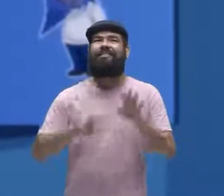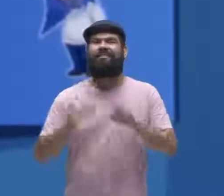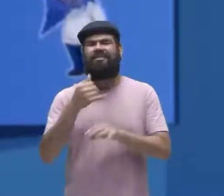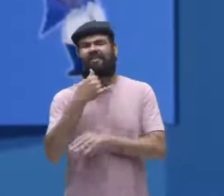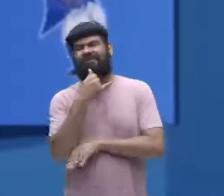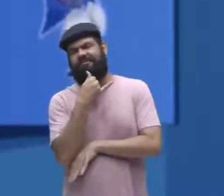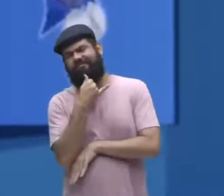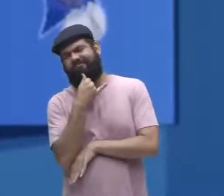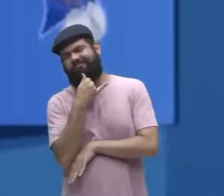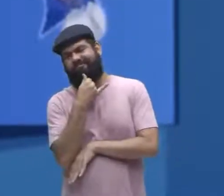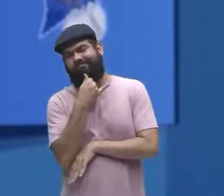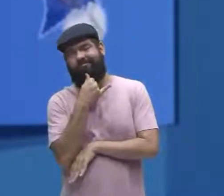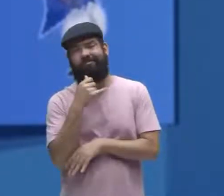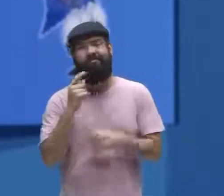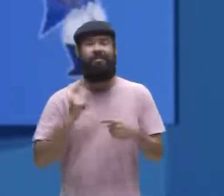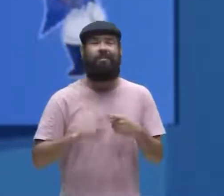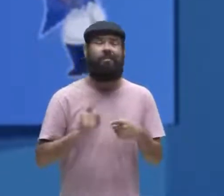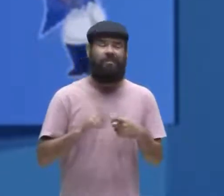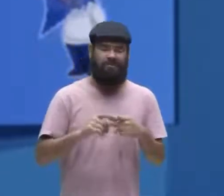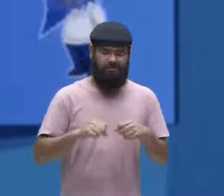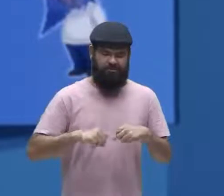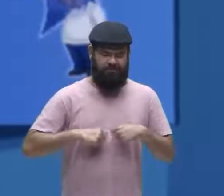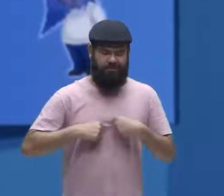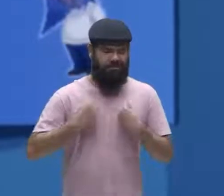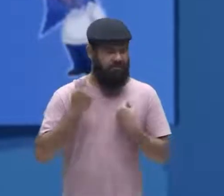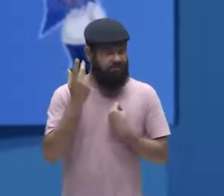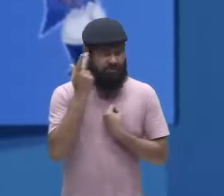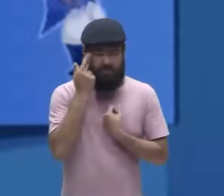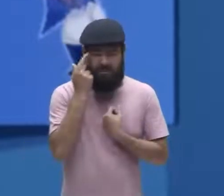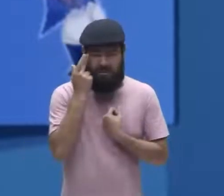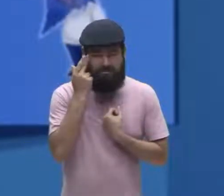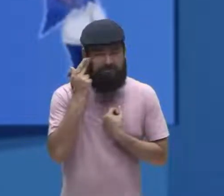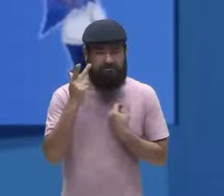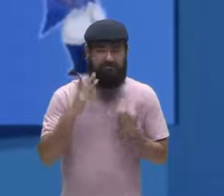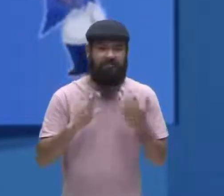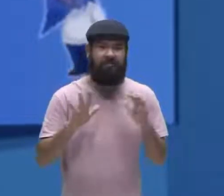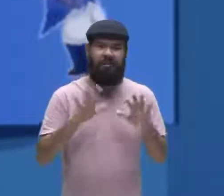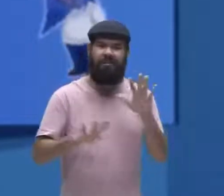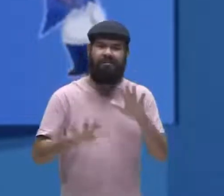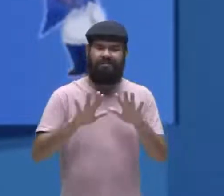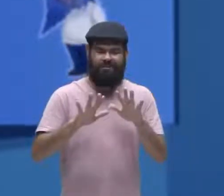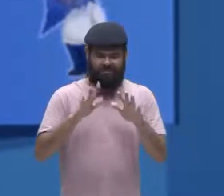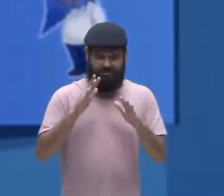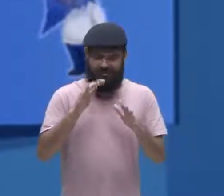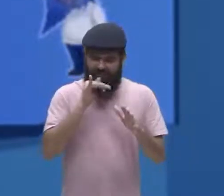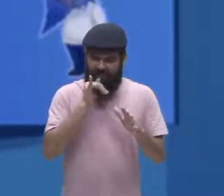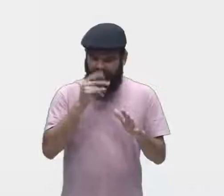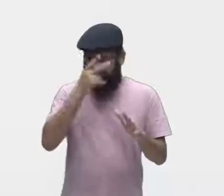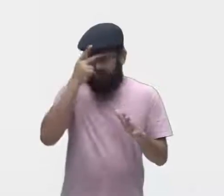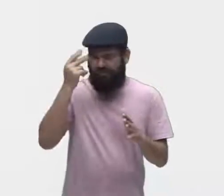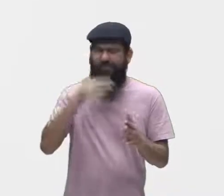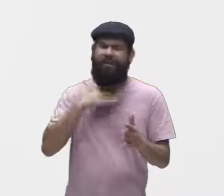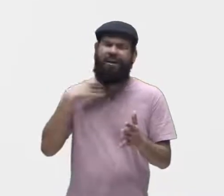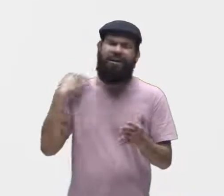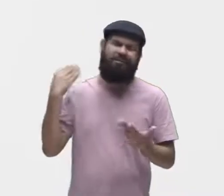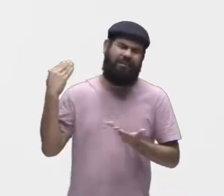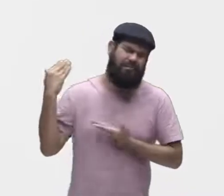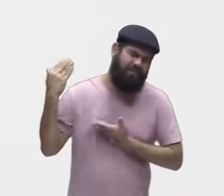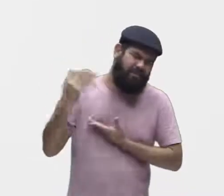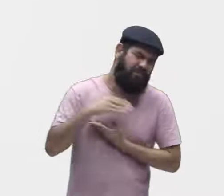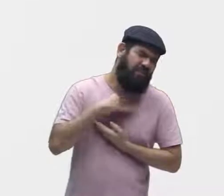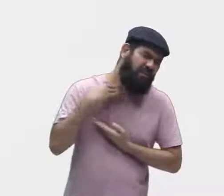triste, é uma reação normal e a gente às vezes perdeu, né, algum ente querido, teve uma decepção